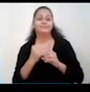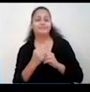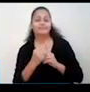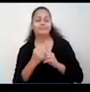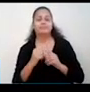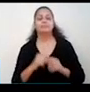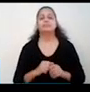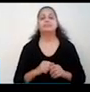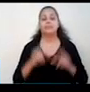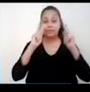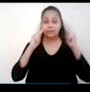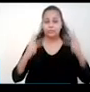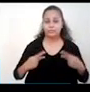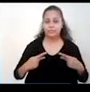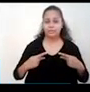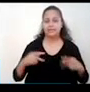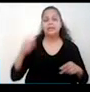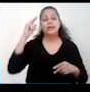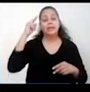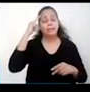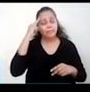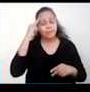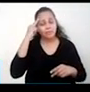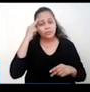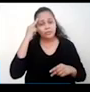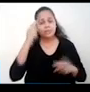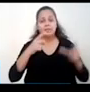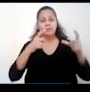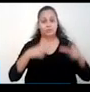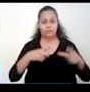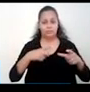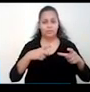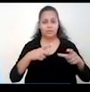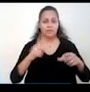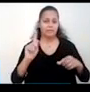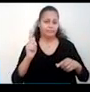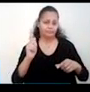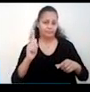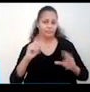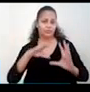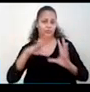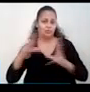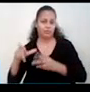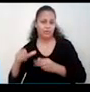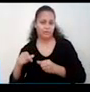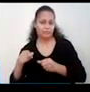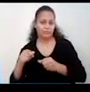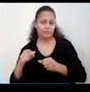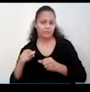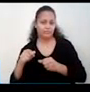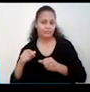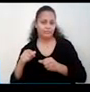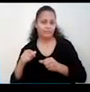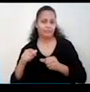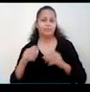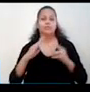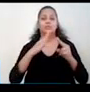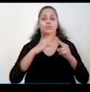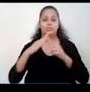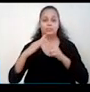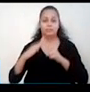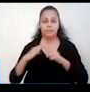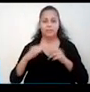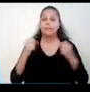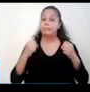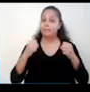E para a gente compreender o espaço, né, geográfico aí, do mundo urbano, a gente tem que compreender o uso